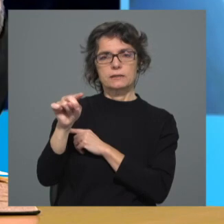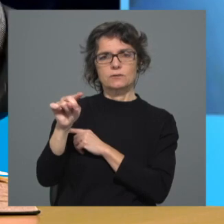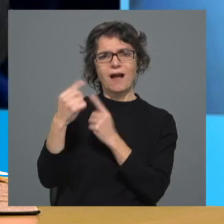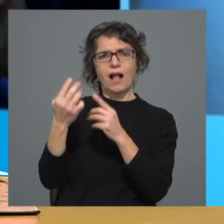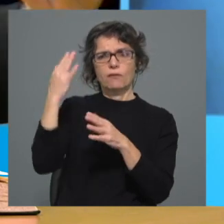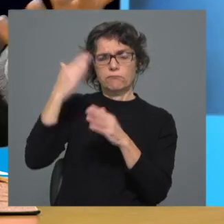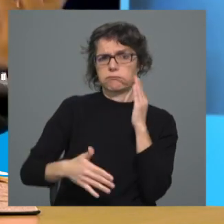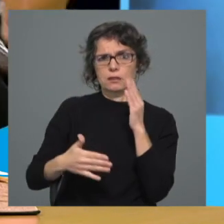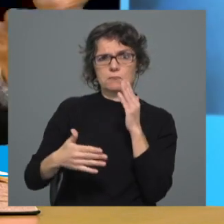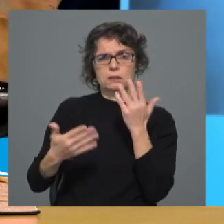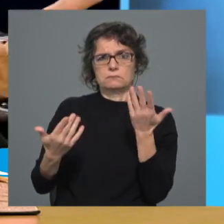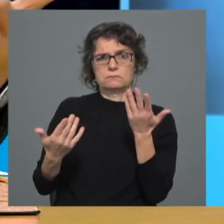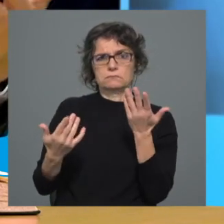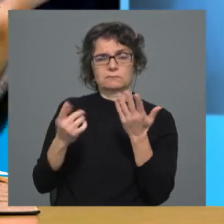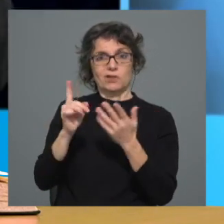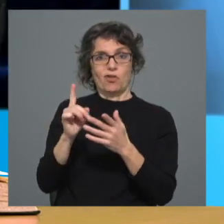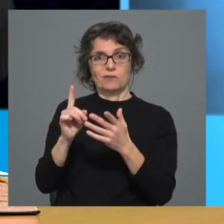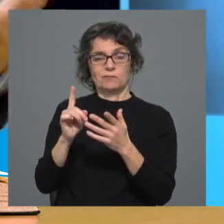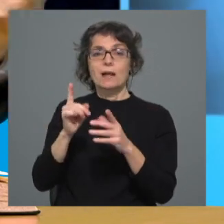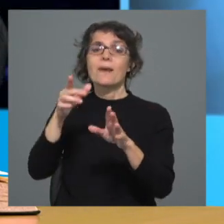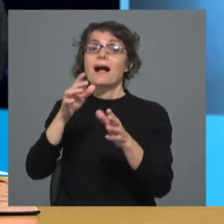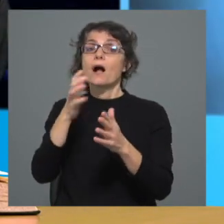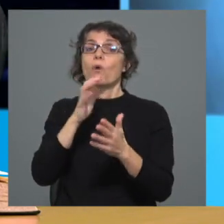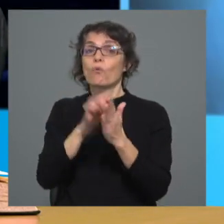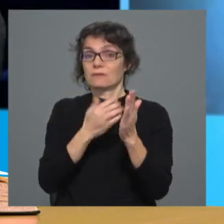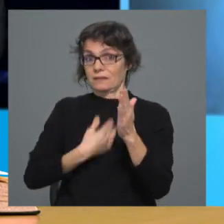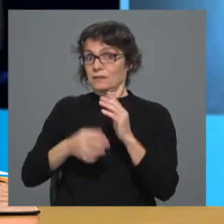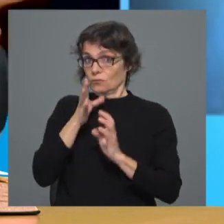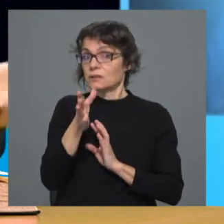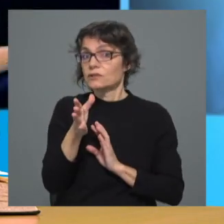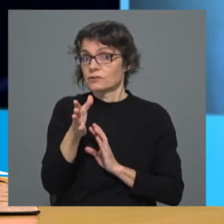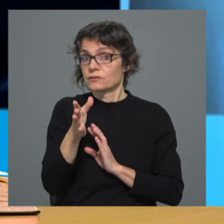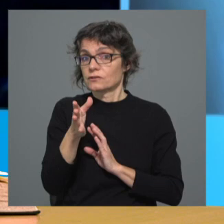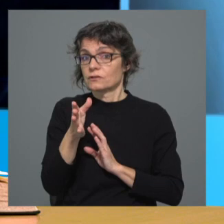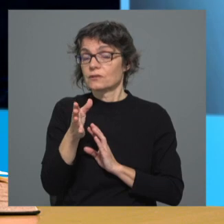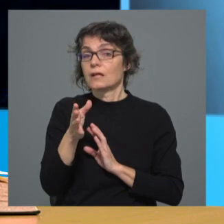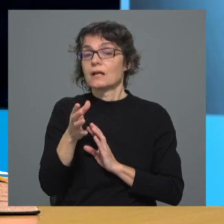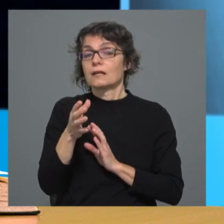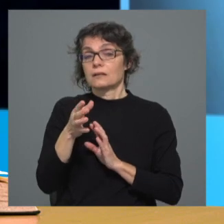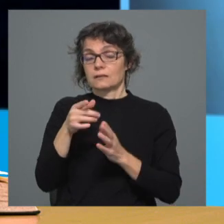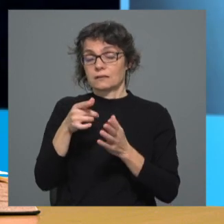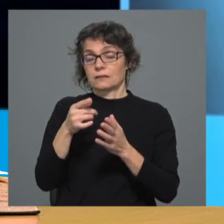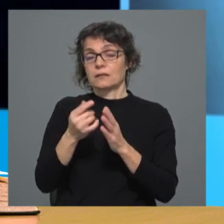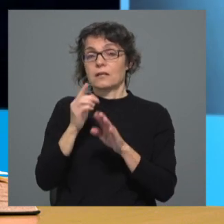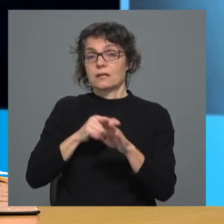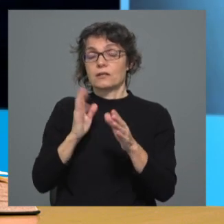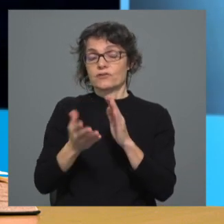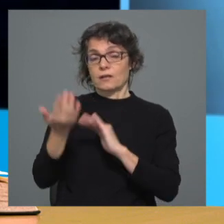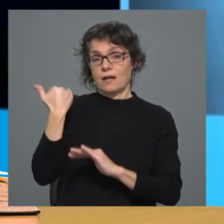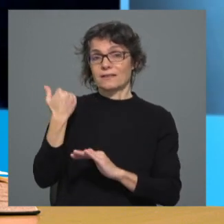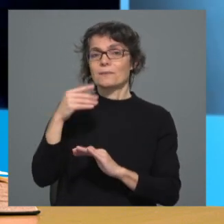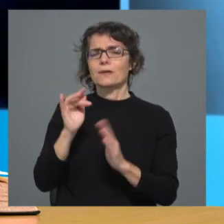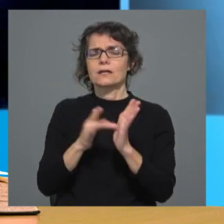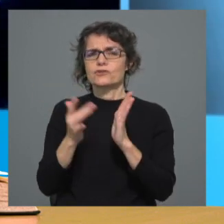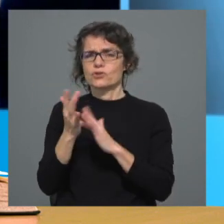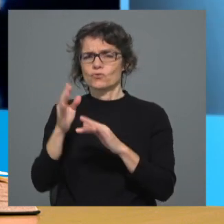Embora a palavra, e o Antigo Testamento diga que a palavra vem para fecundar a terra, o anúncio de Jesus não é uma realidade